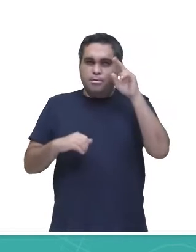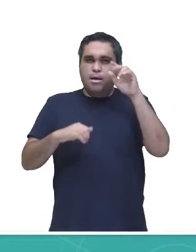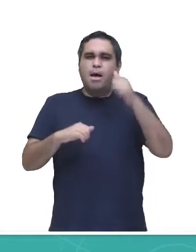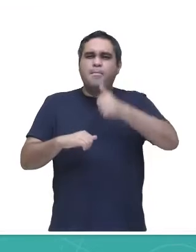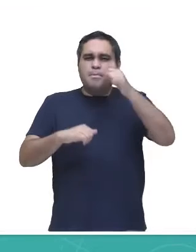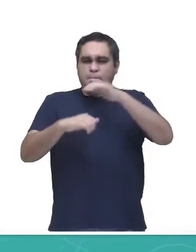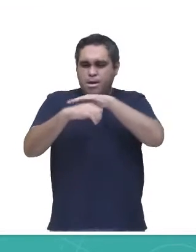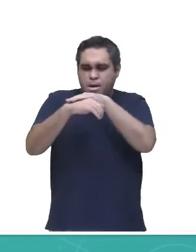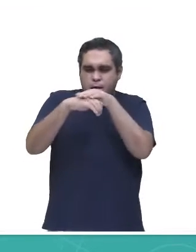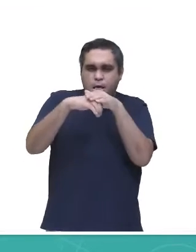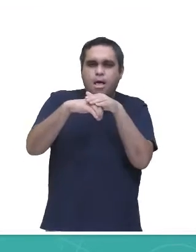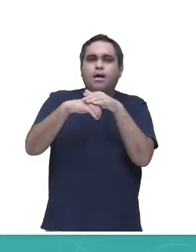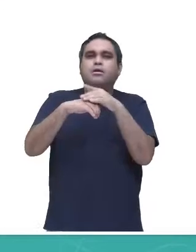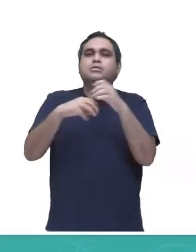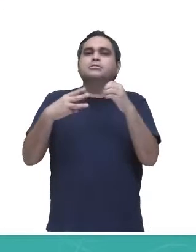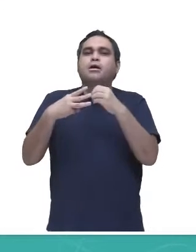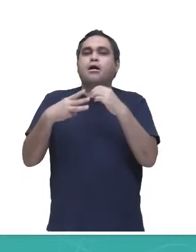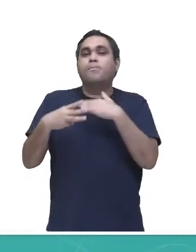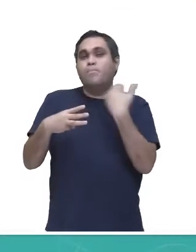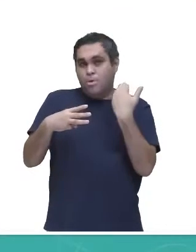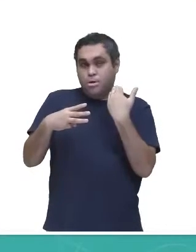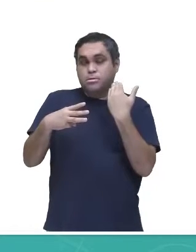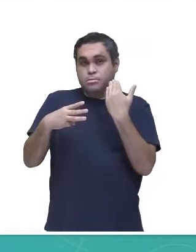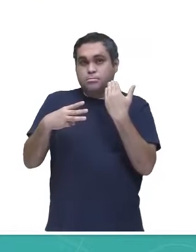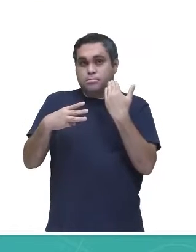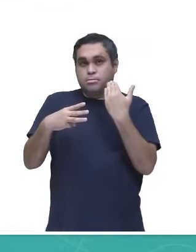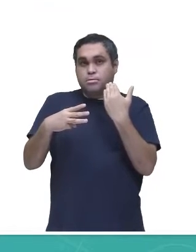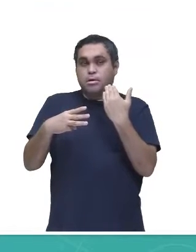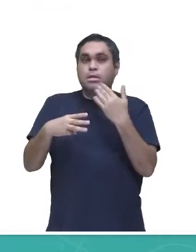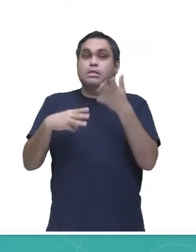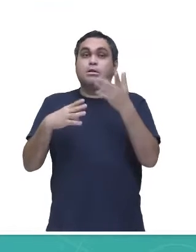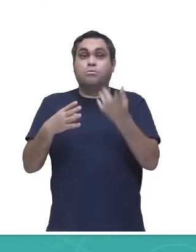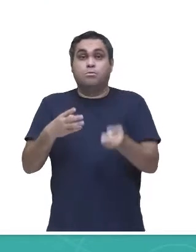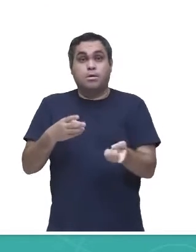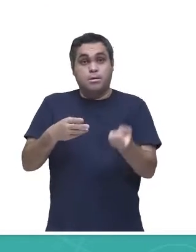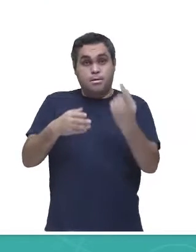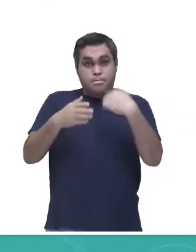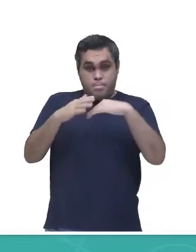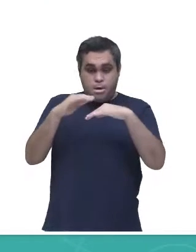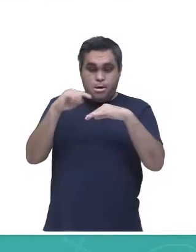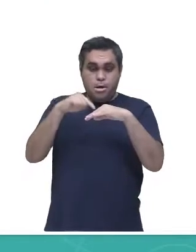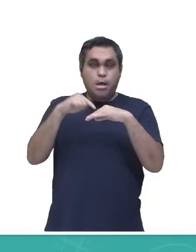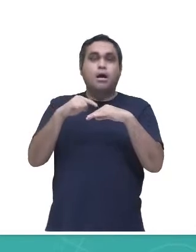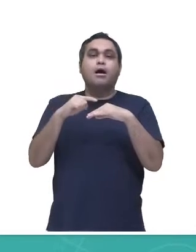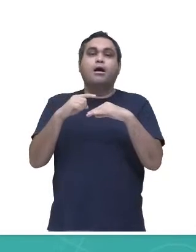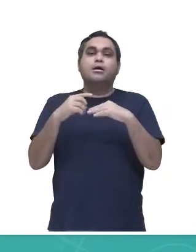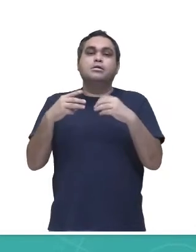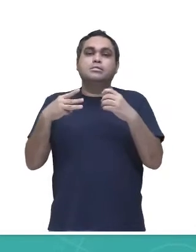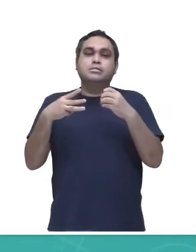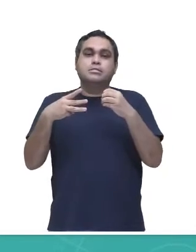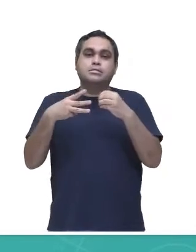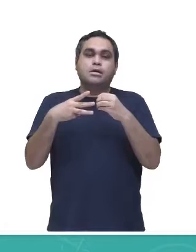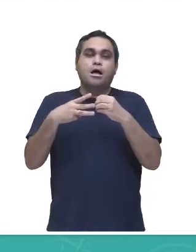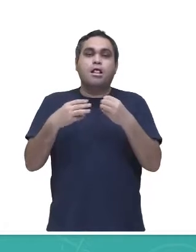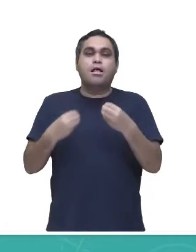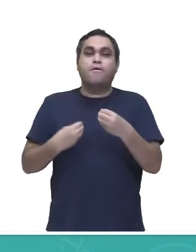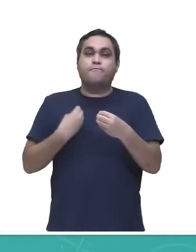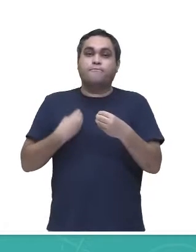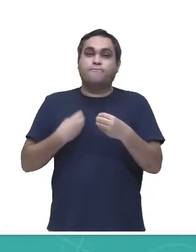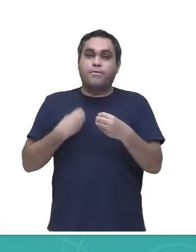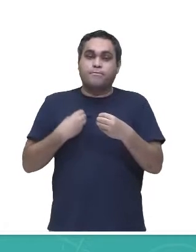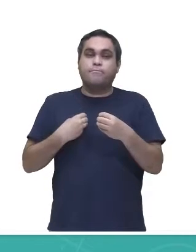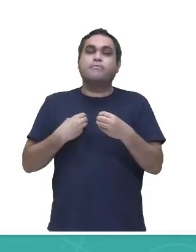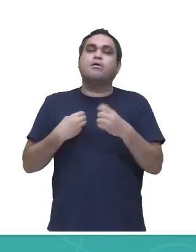a gente tem ali células mortas, né? Então, aquelas células vivas, elas estão sempre se regenerando, estão sempre passando ali por